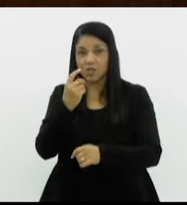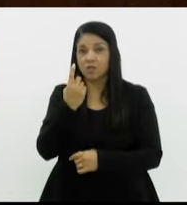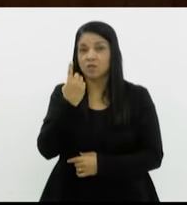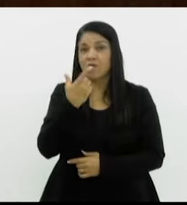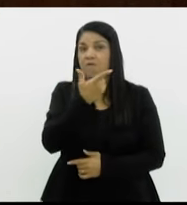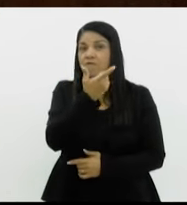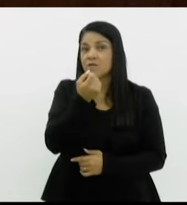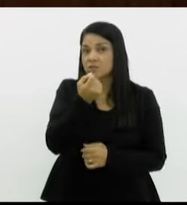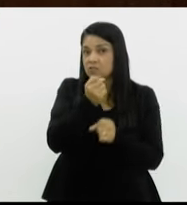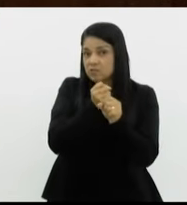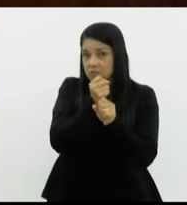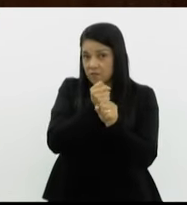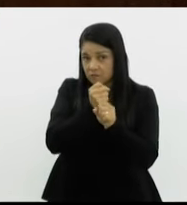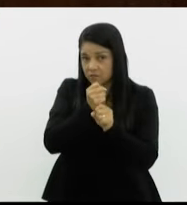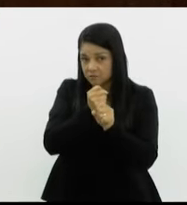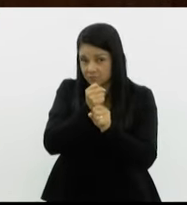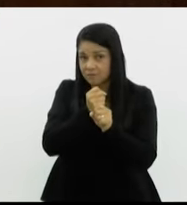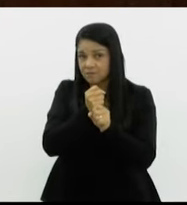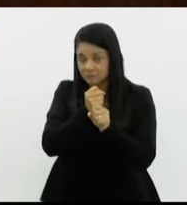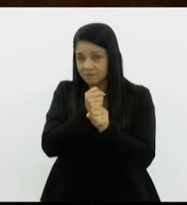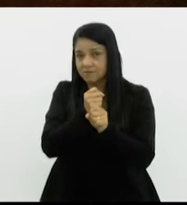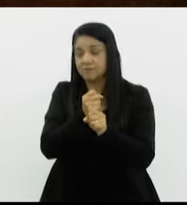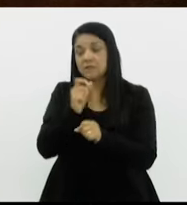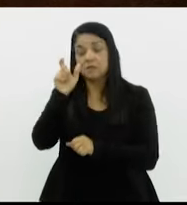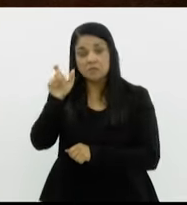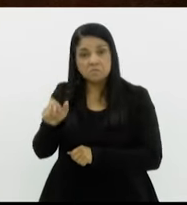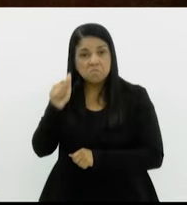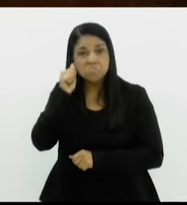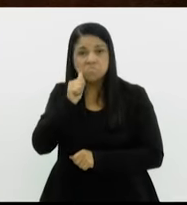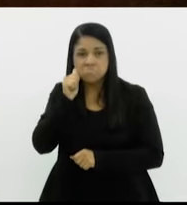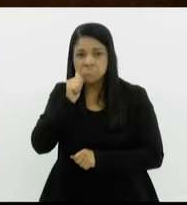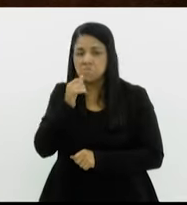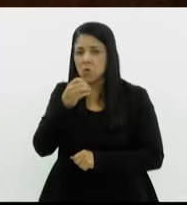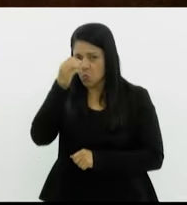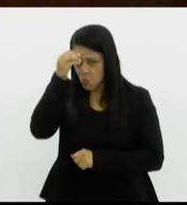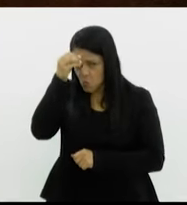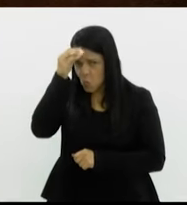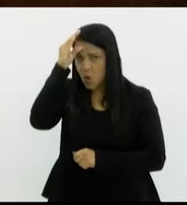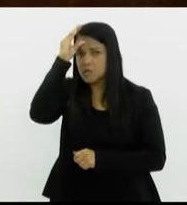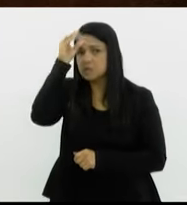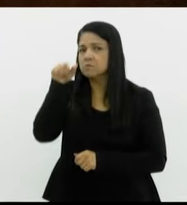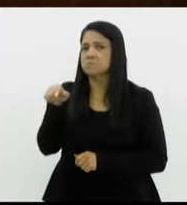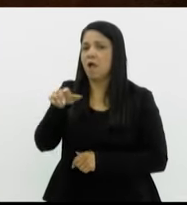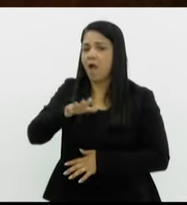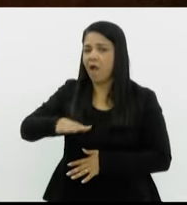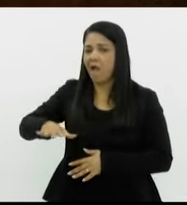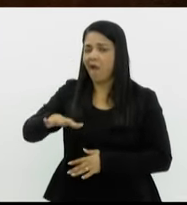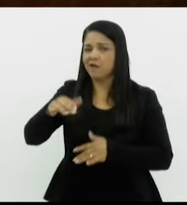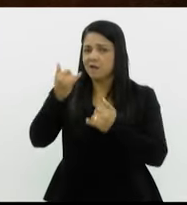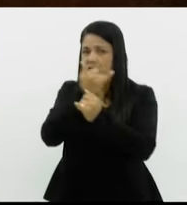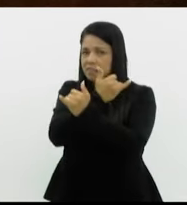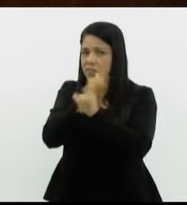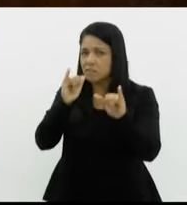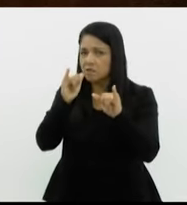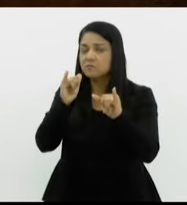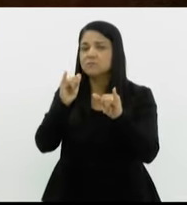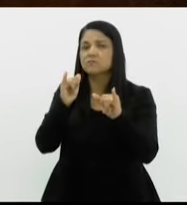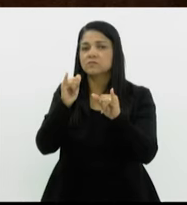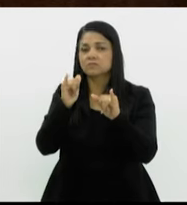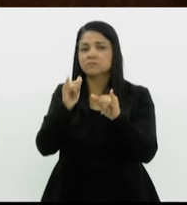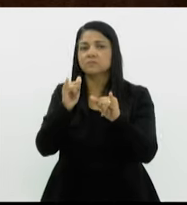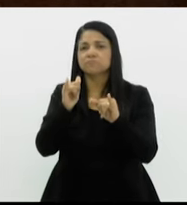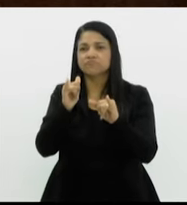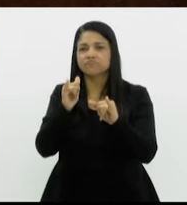2 décadas. É uma mulher de grande conhecimento da área de energia, com